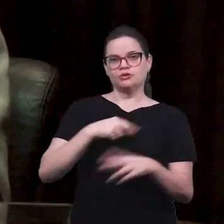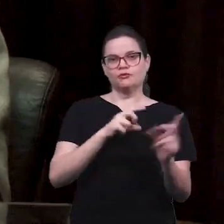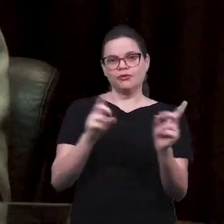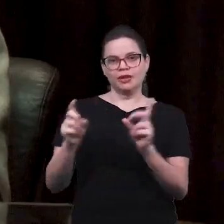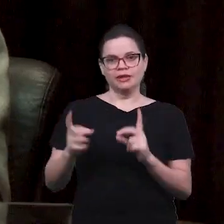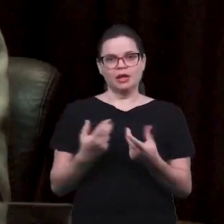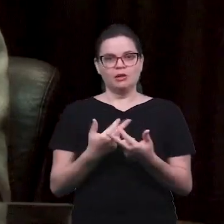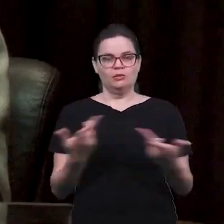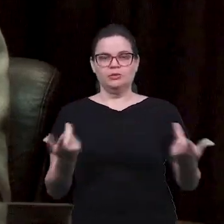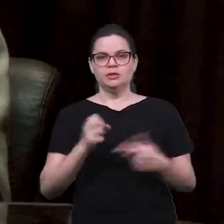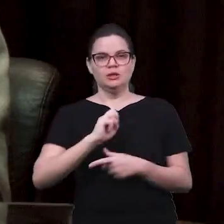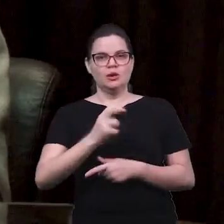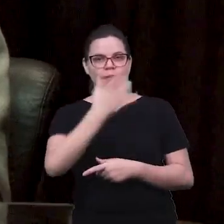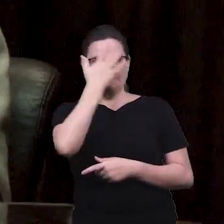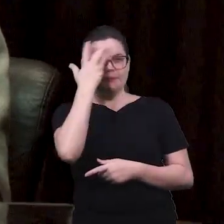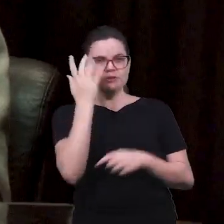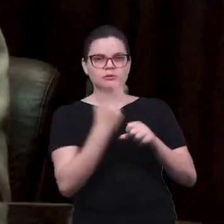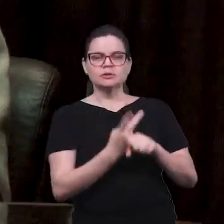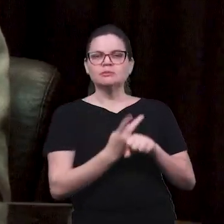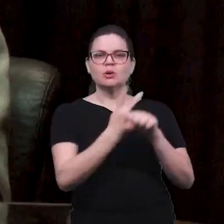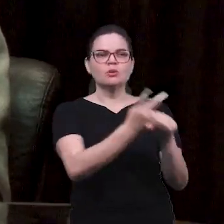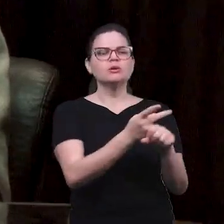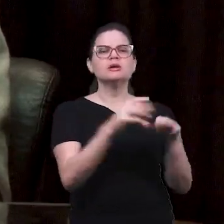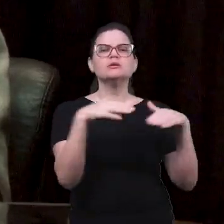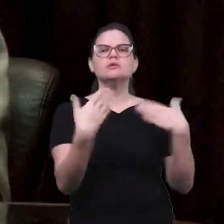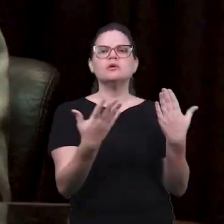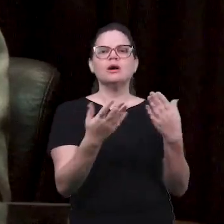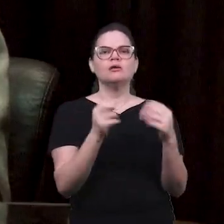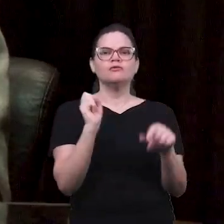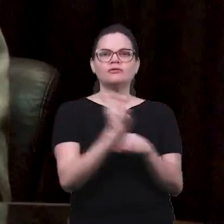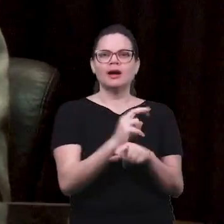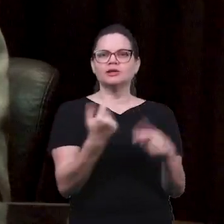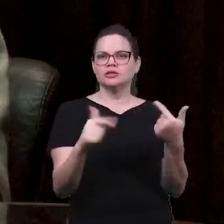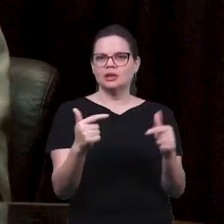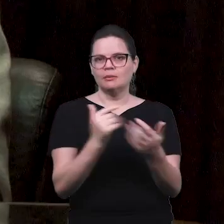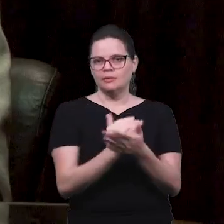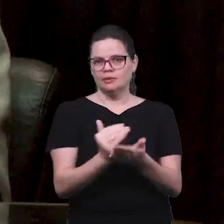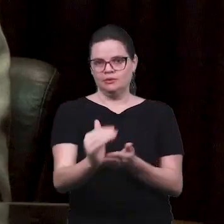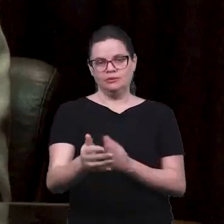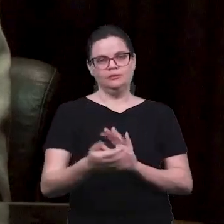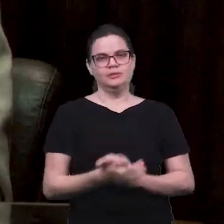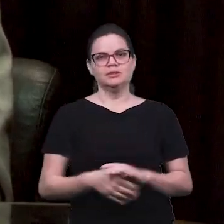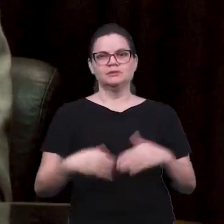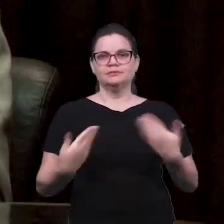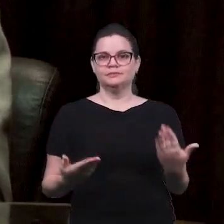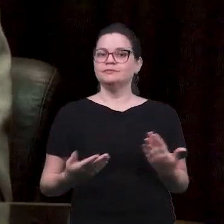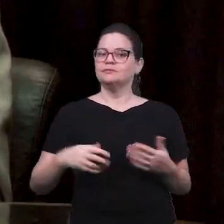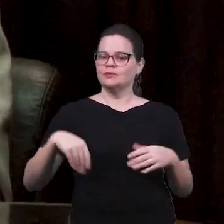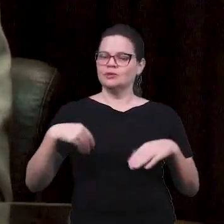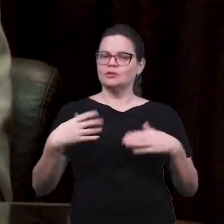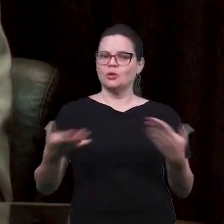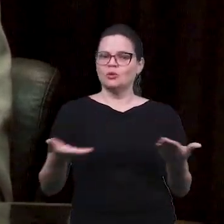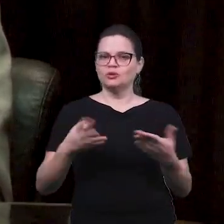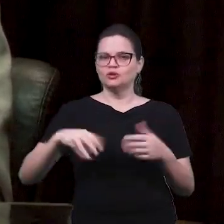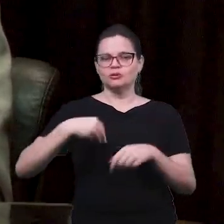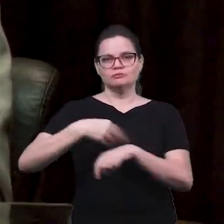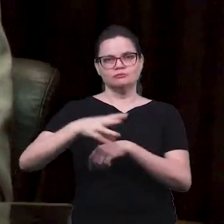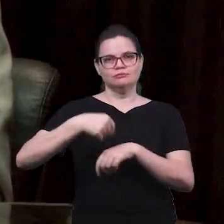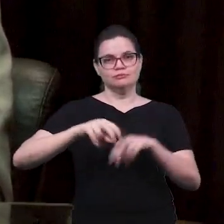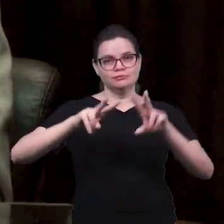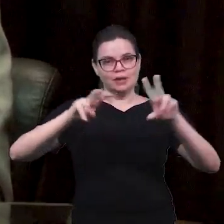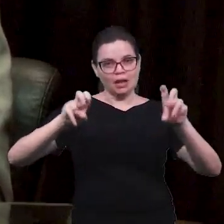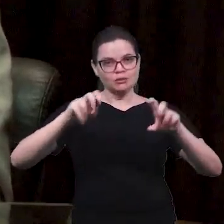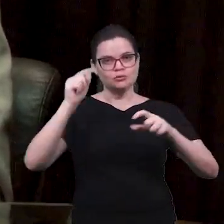o início da vida profissional. Então, a nossa palavra é para esses irmãos ou para essas pessoas que estão nos ouvindo a